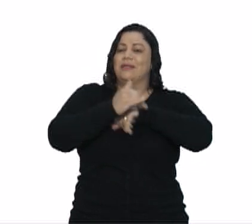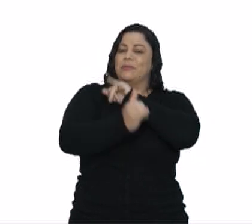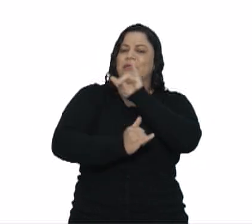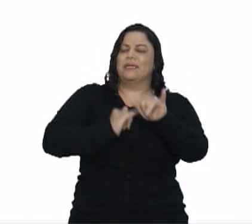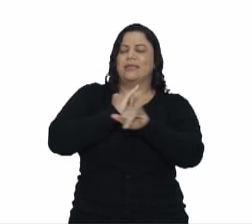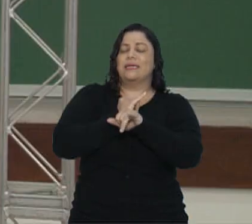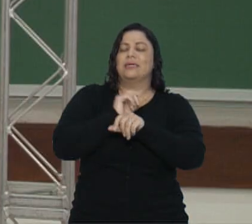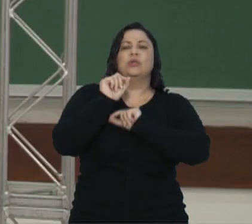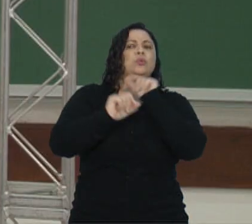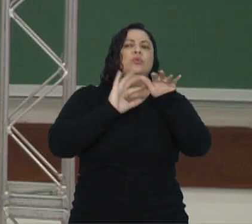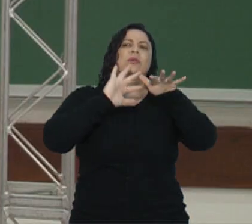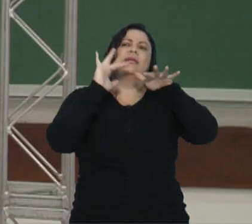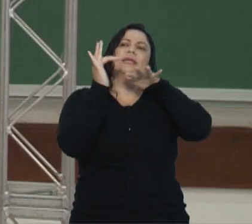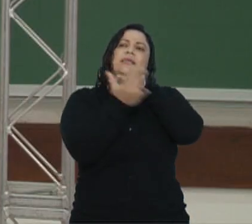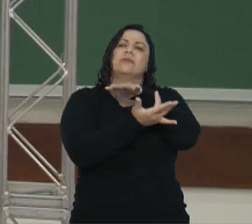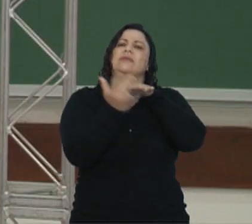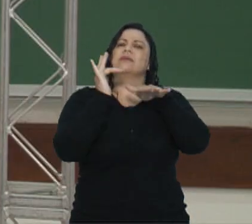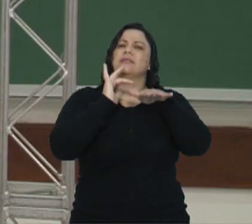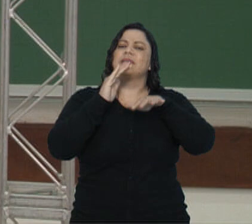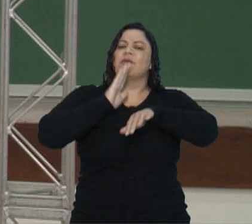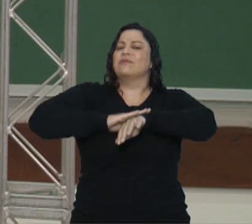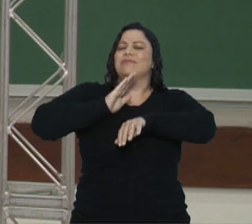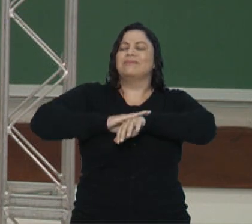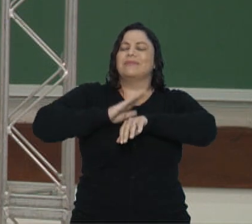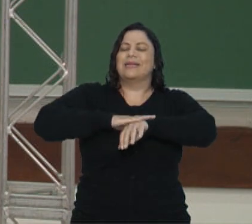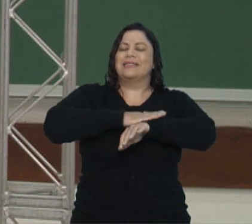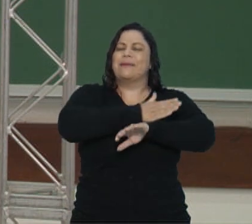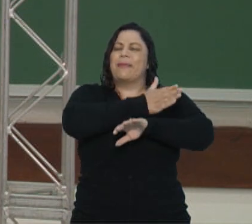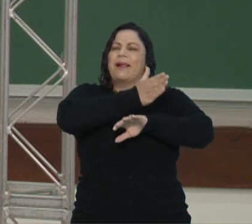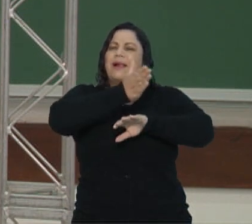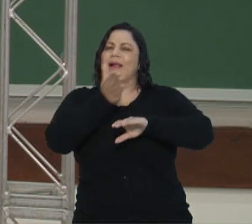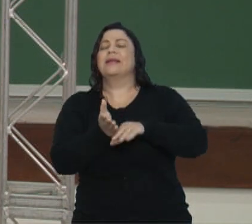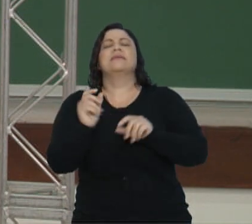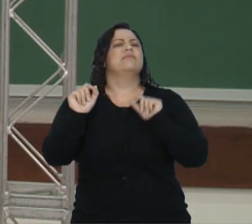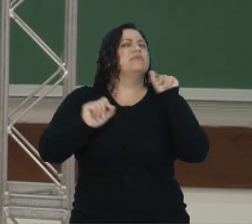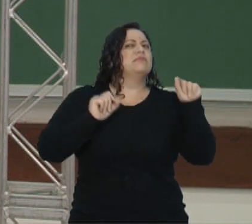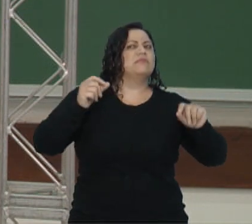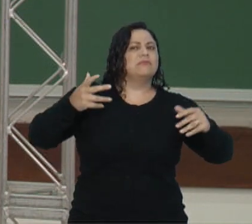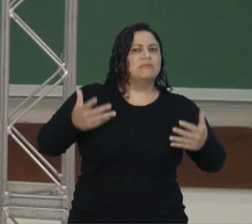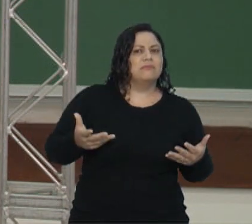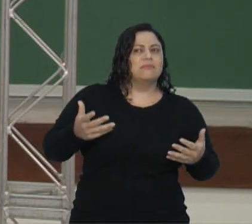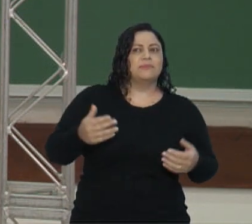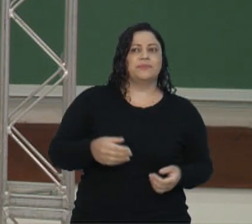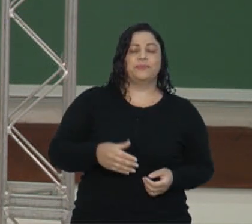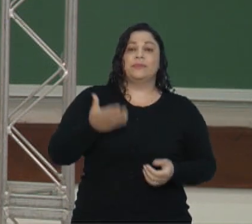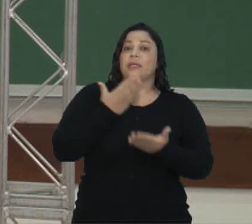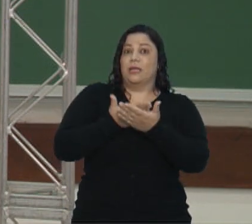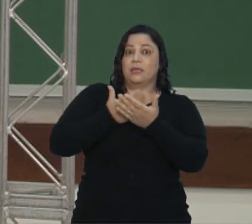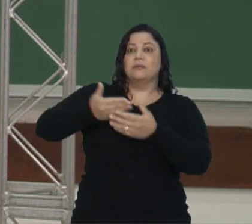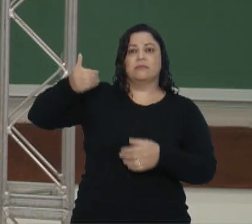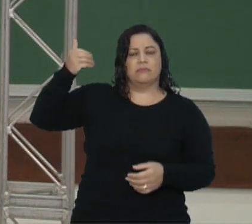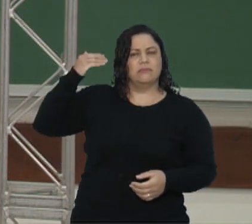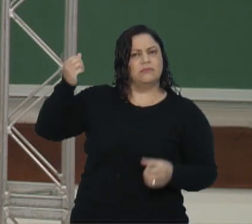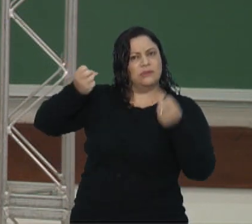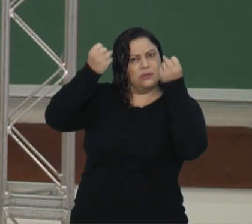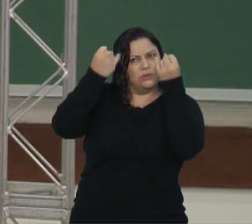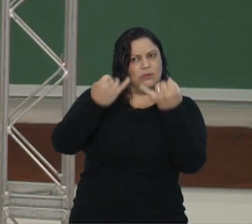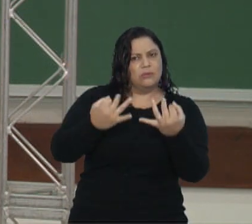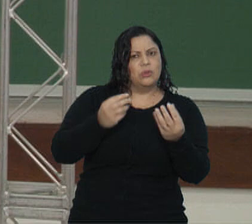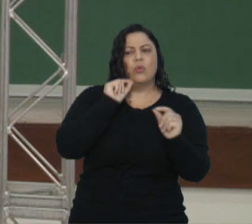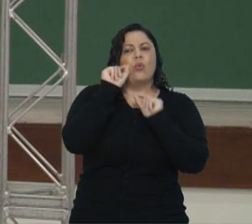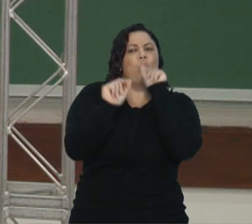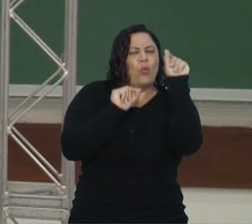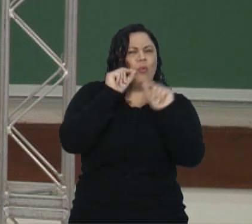na web? Nas aulas anteriores, a gente falou sobre a gente monitorar o nosso tempo. E eu quero saber se você